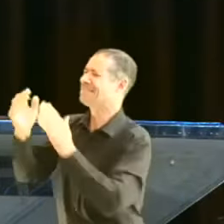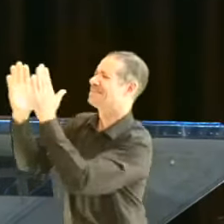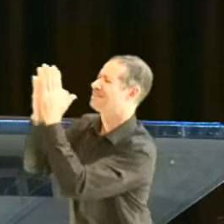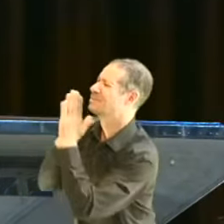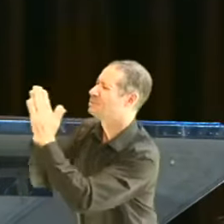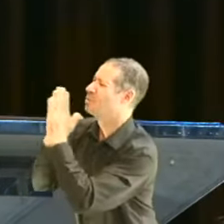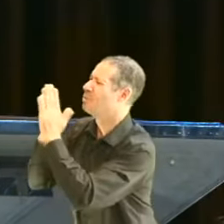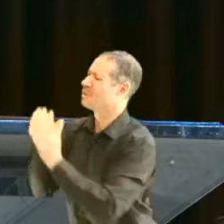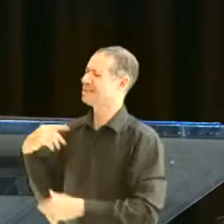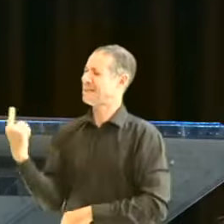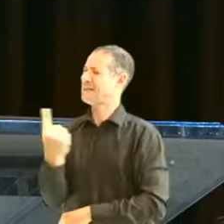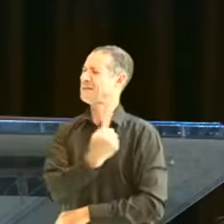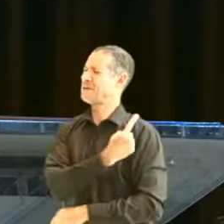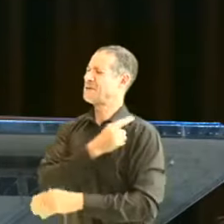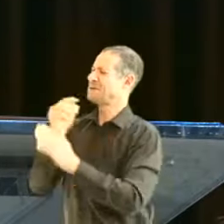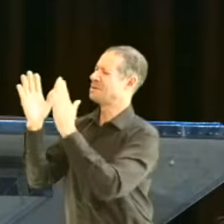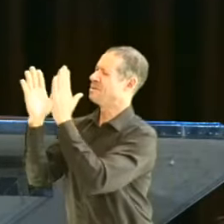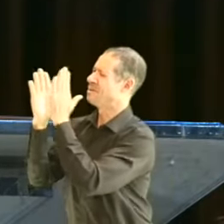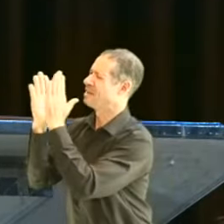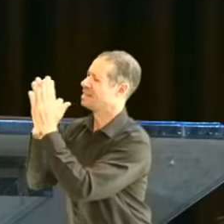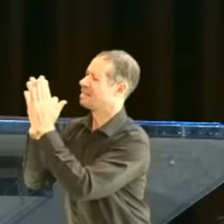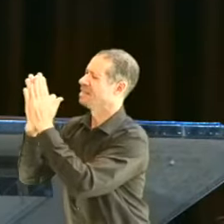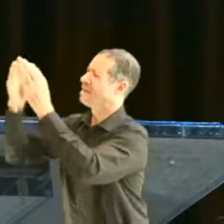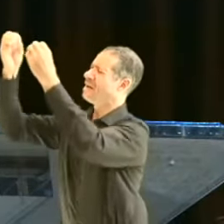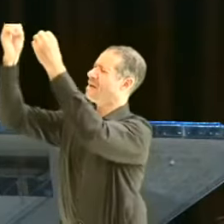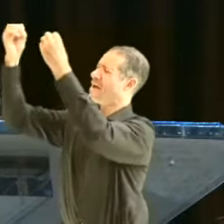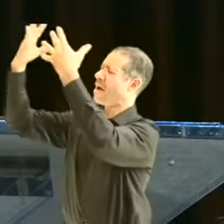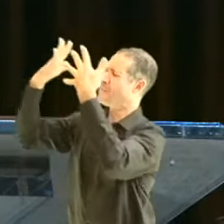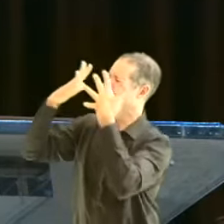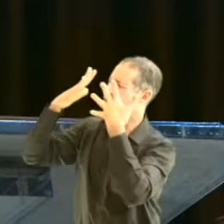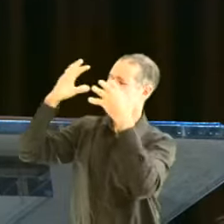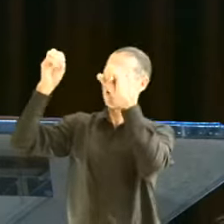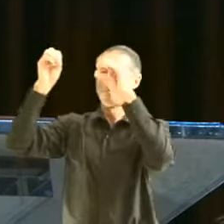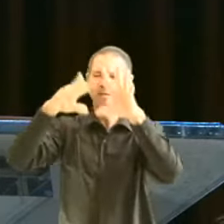a nossa oração e abençoa o teu